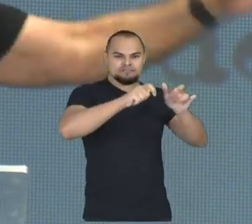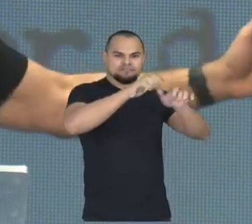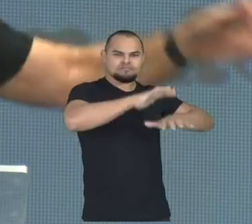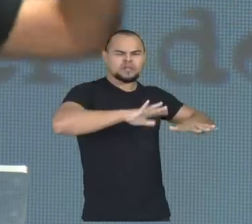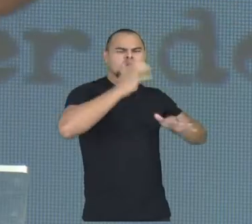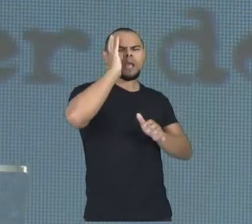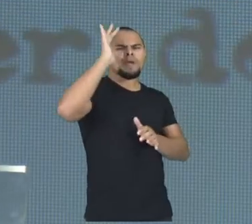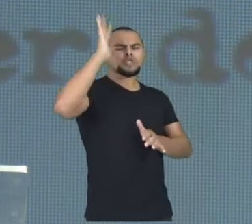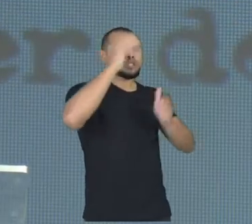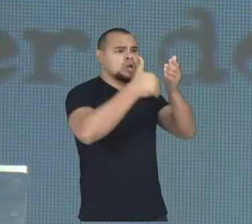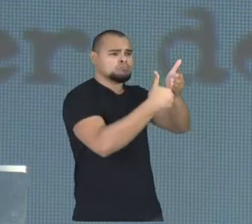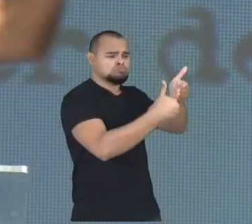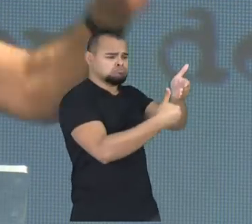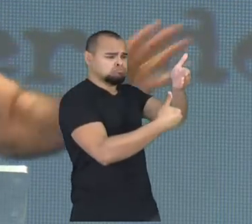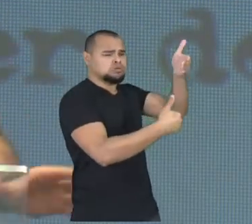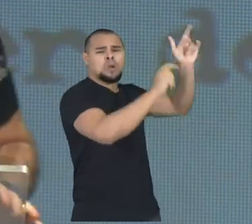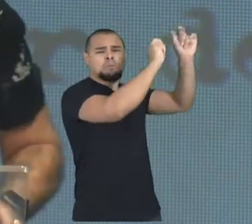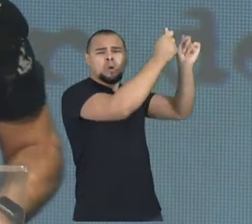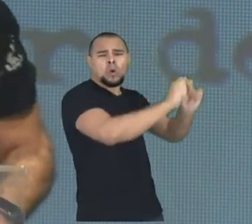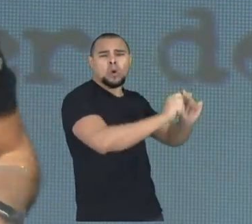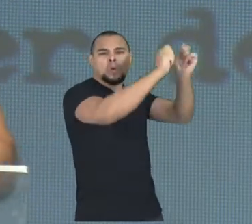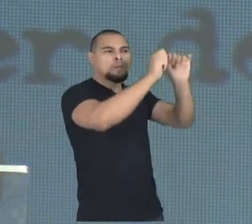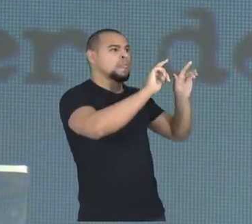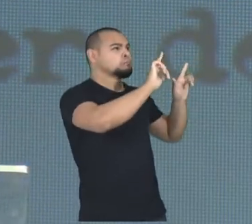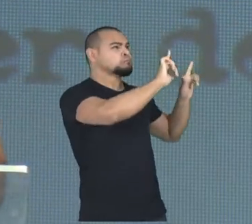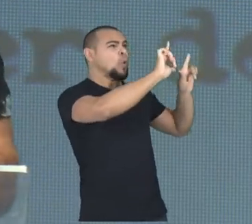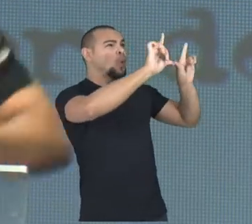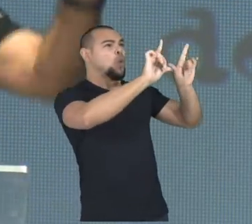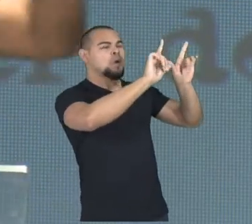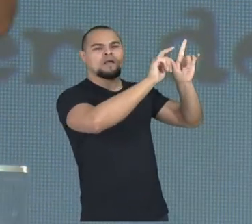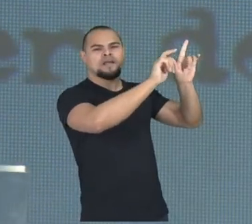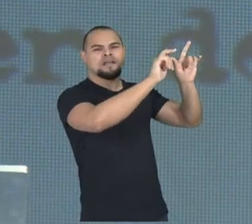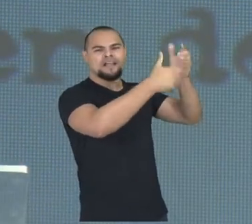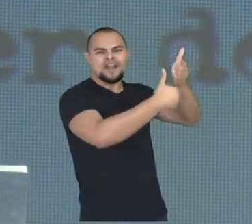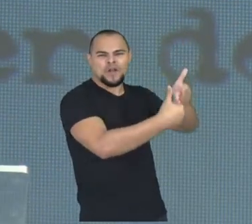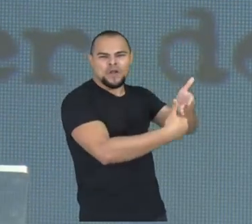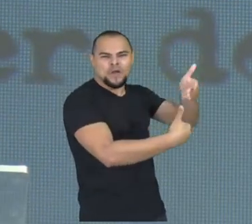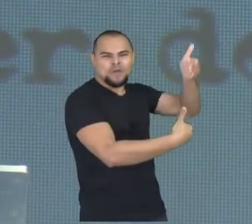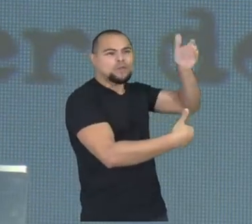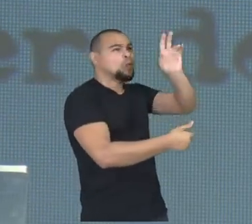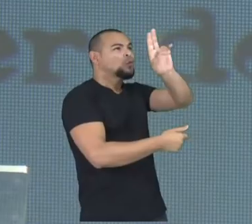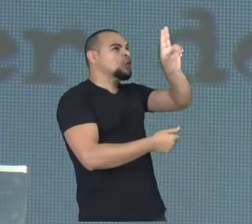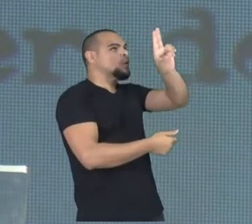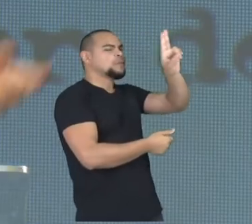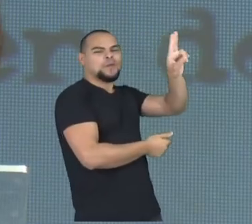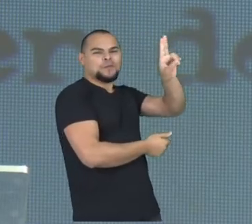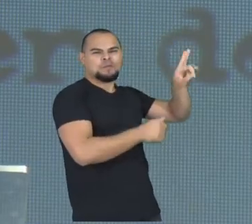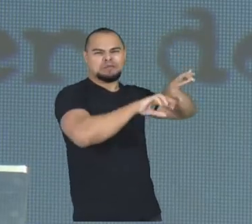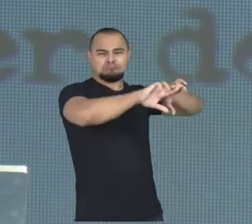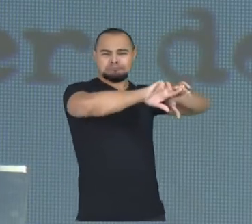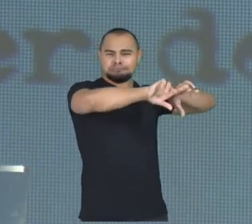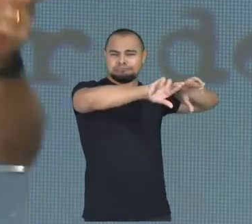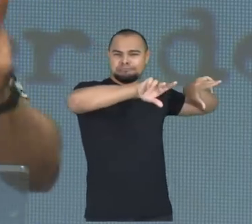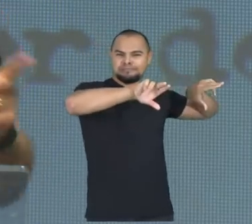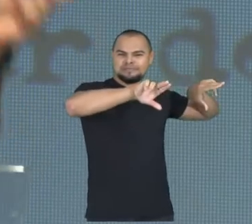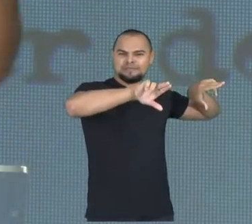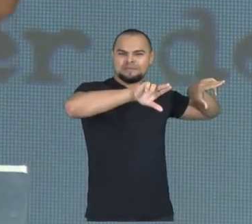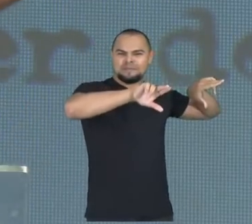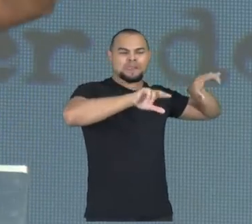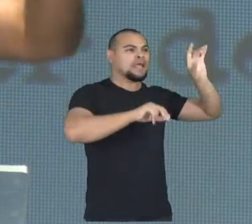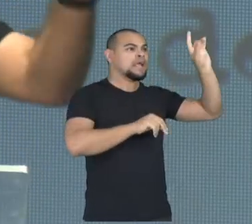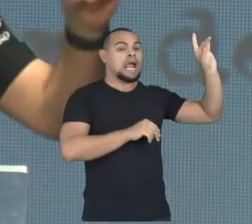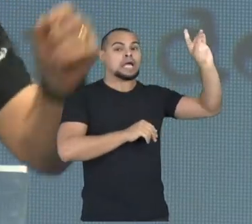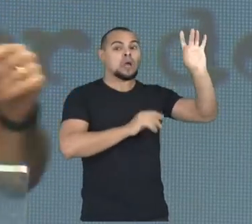com várias esculturas e aí cada um com o seu nome e o que é que ele fazia, porque